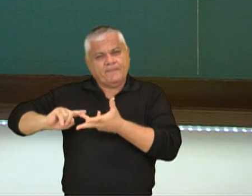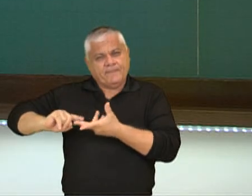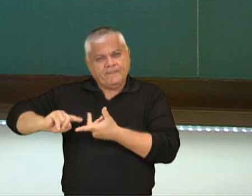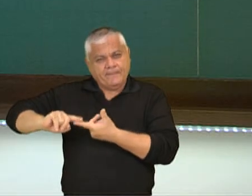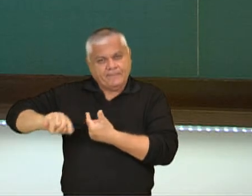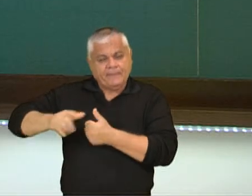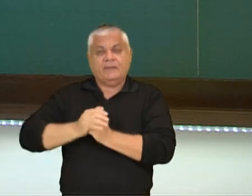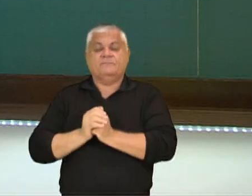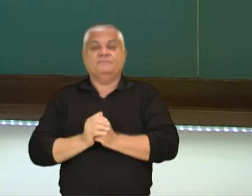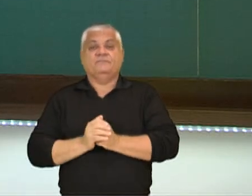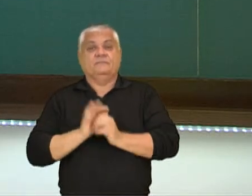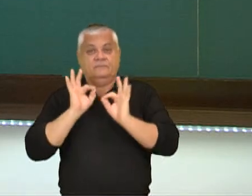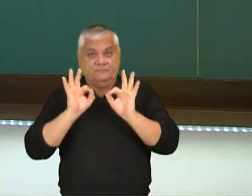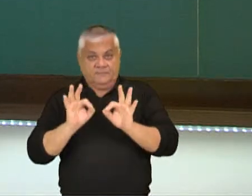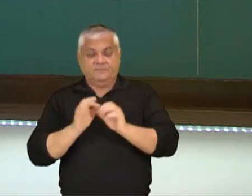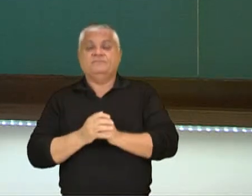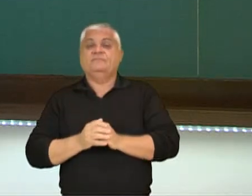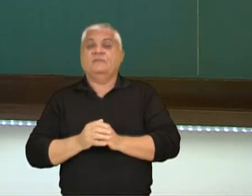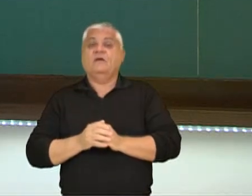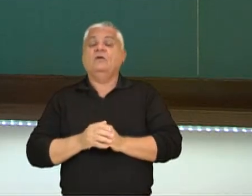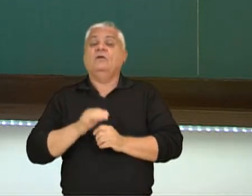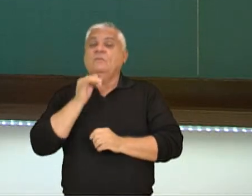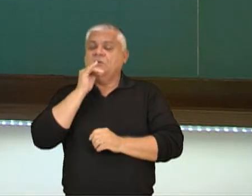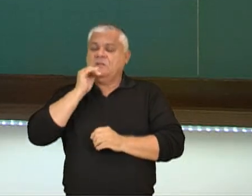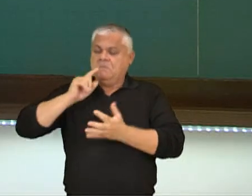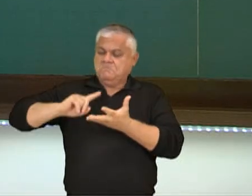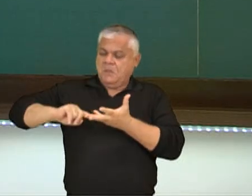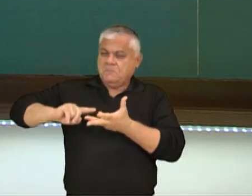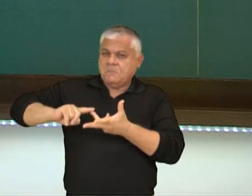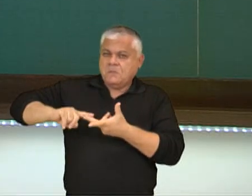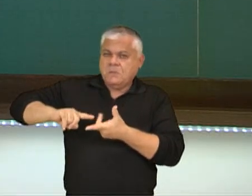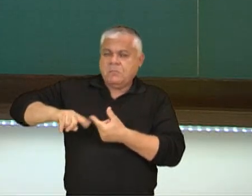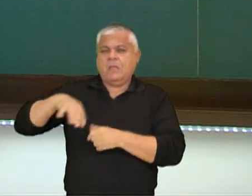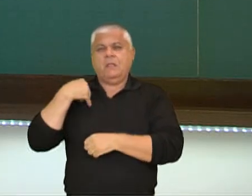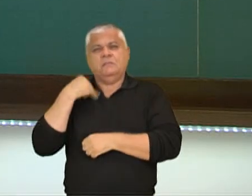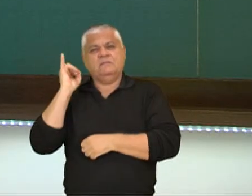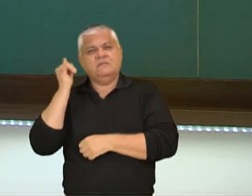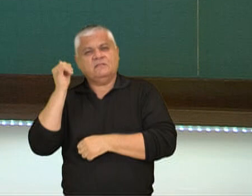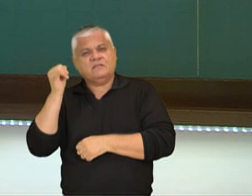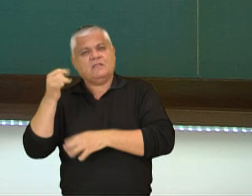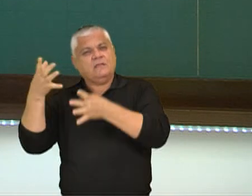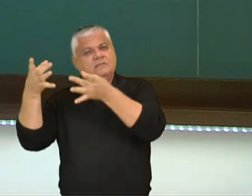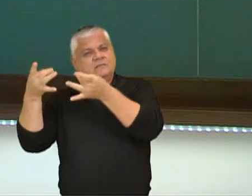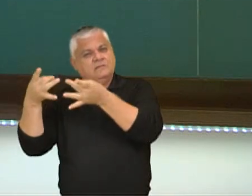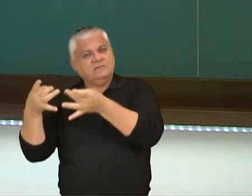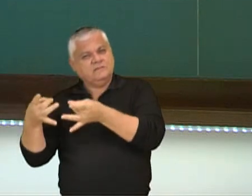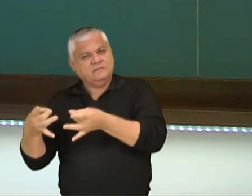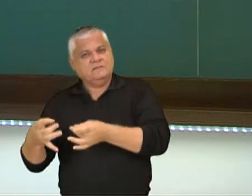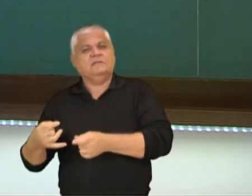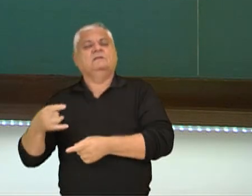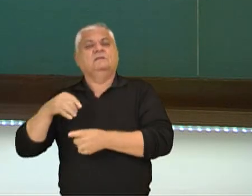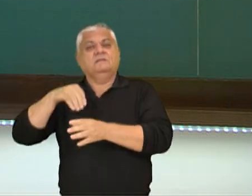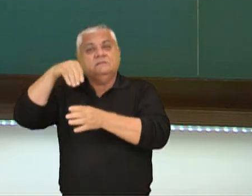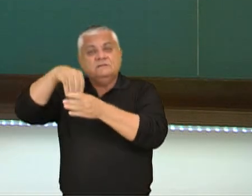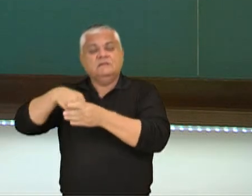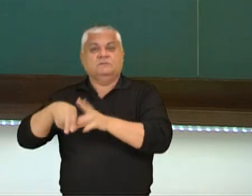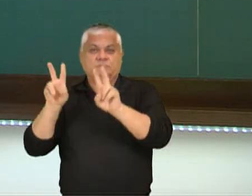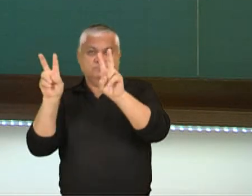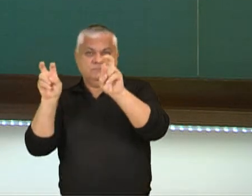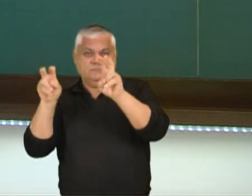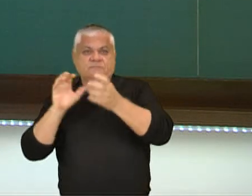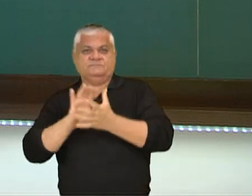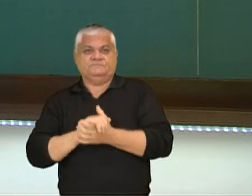narração é contar aquele fato, narrar um fato referente ao que está sendo debatido dentro da